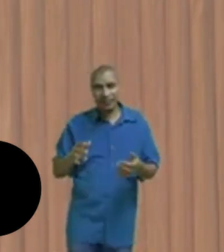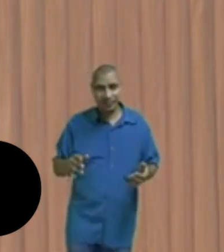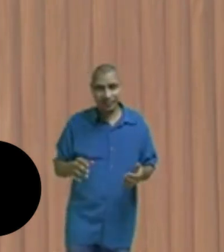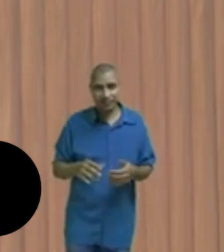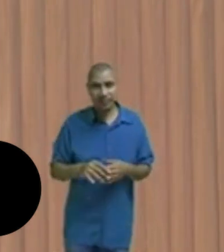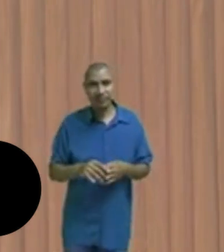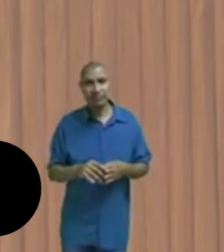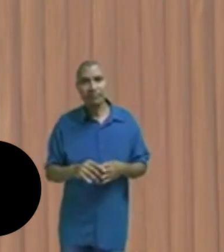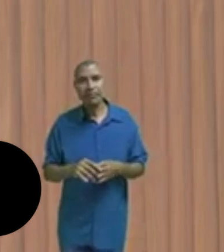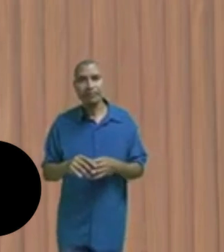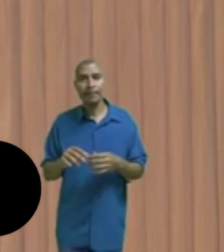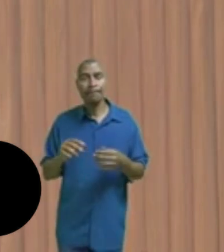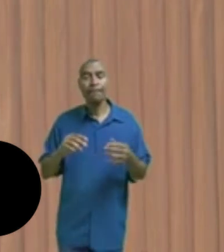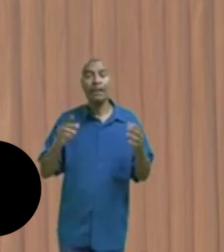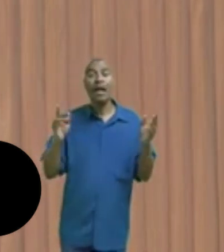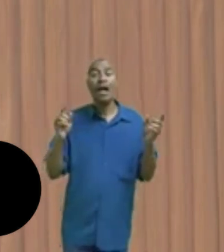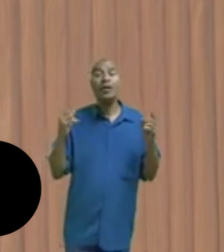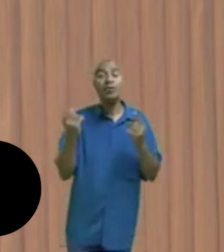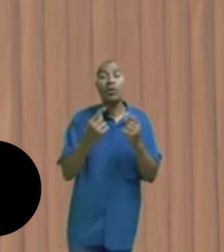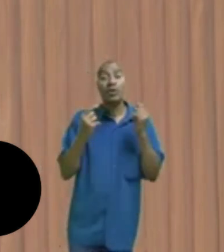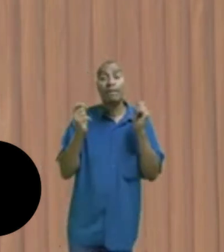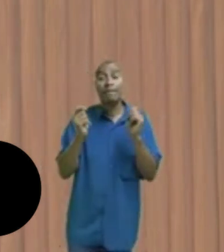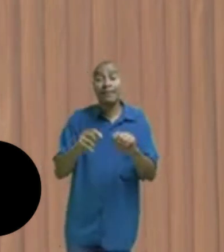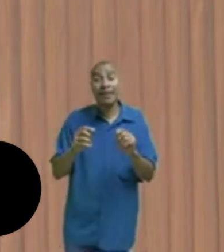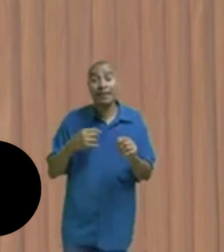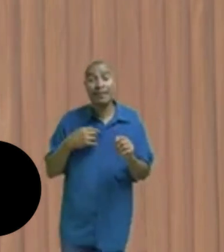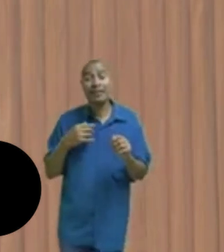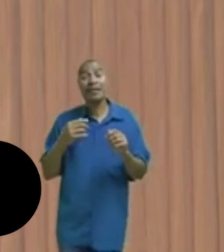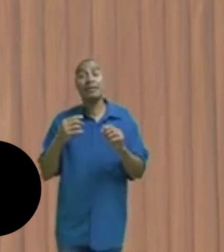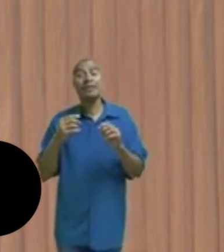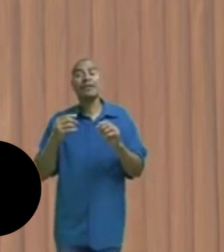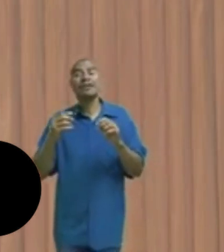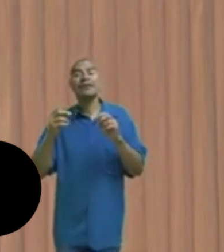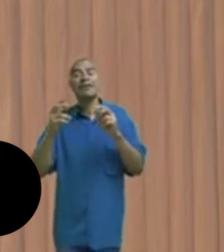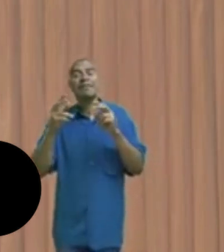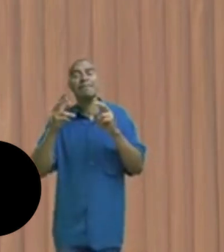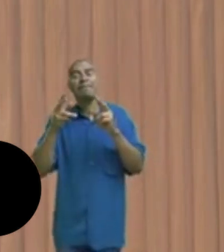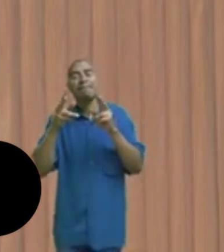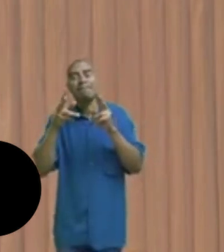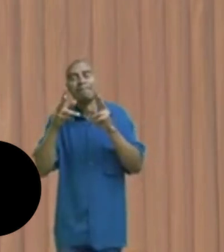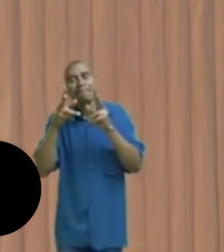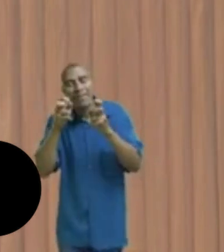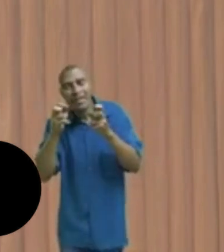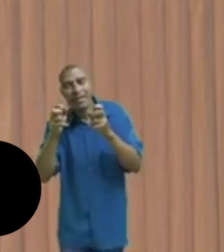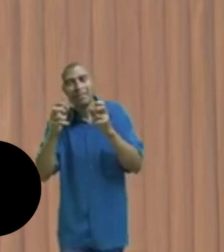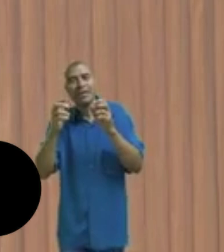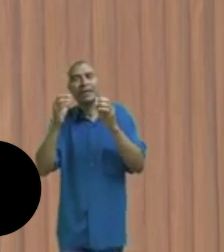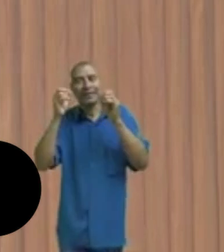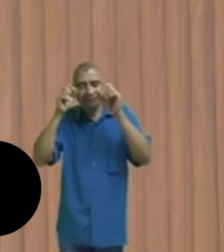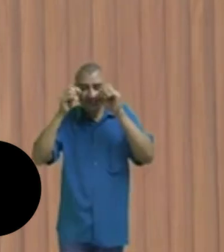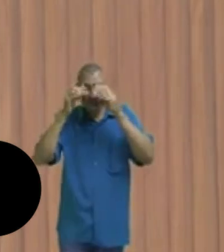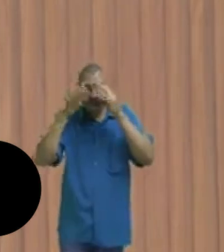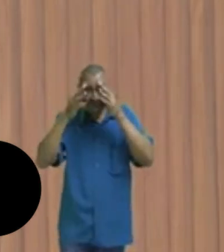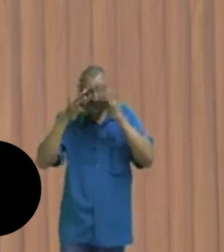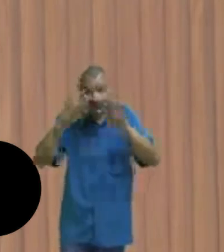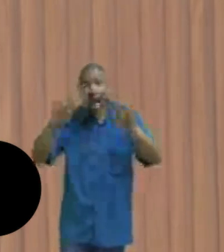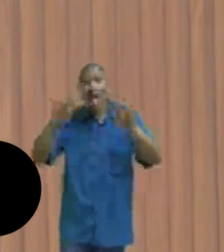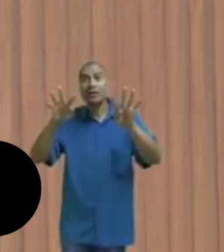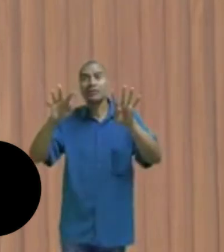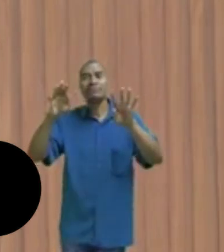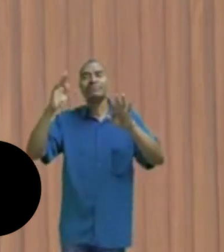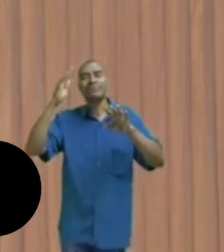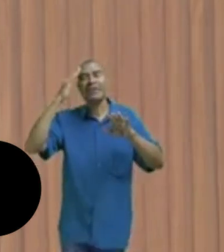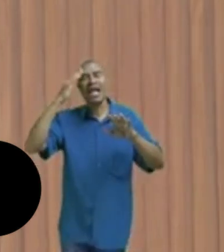comunidade, vigilância, patrulha e muitas outras coisas mais, há de